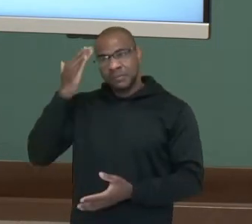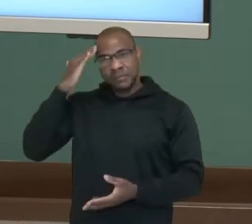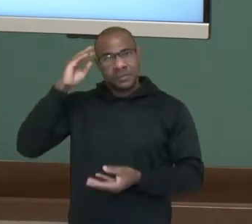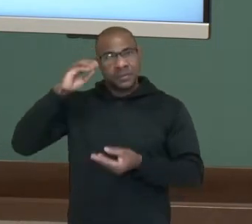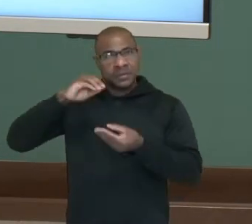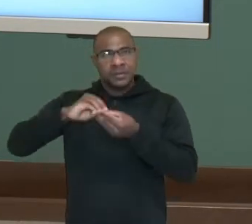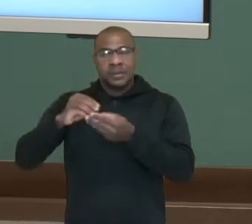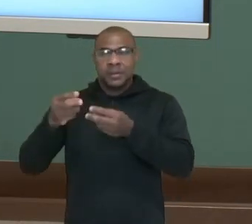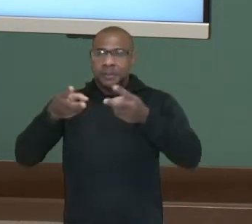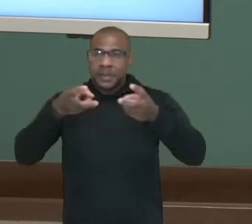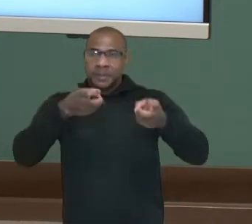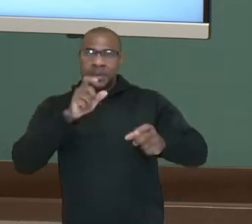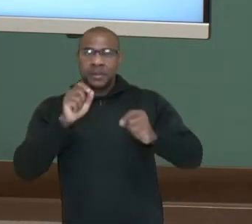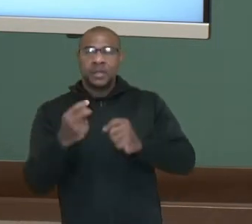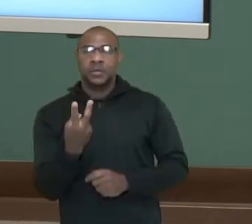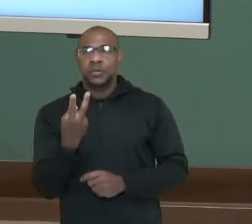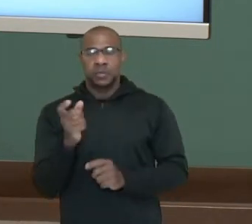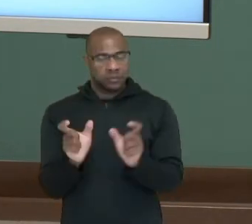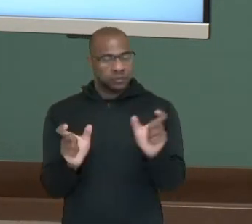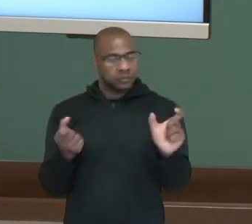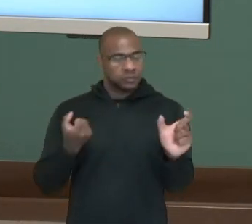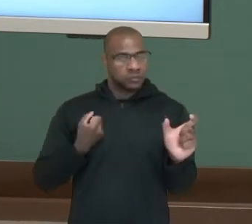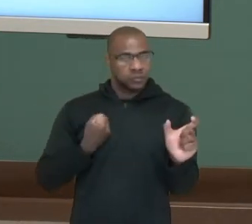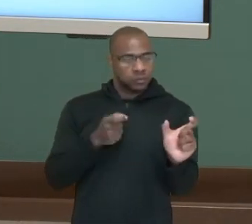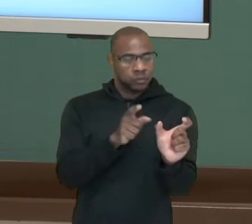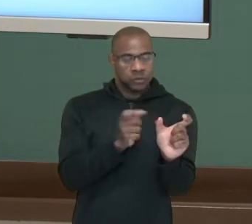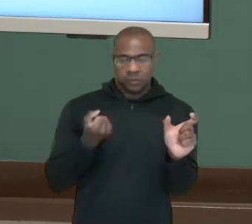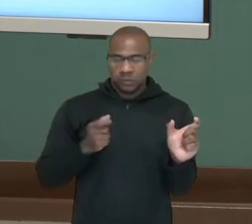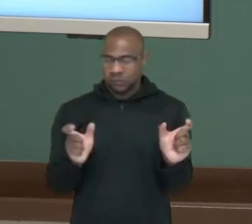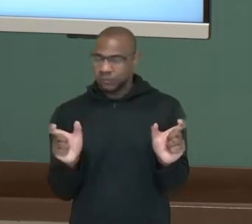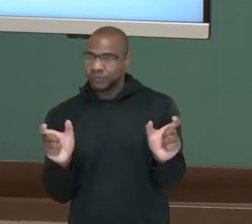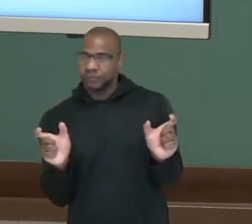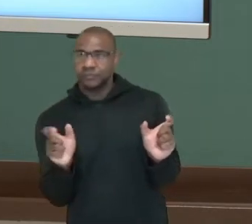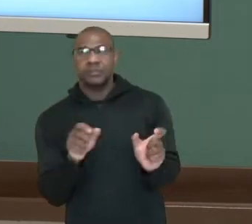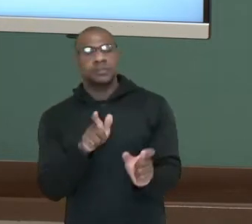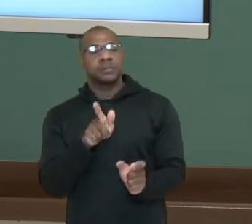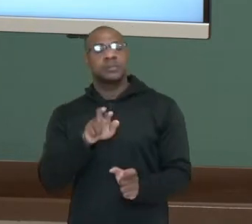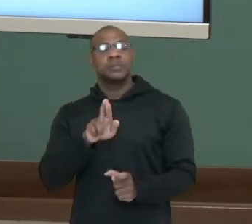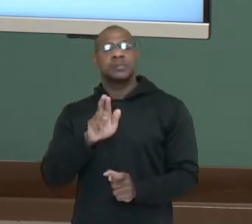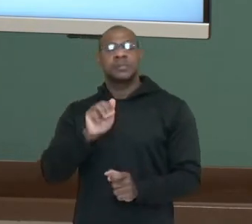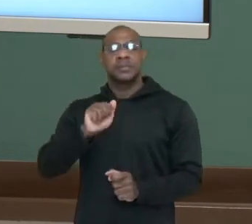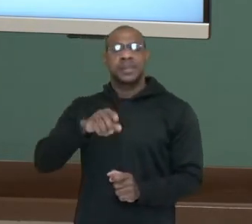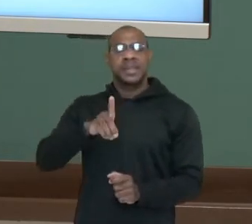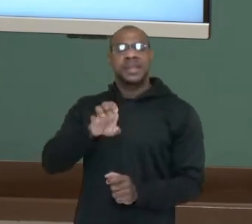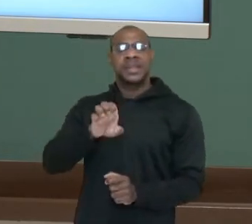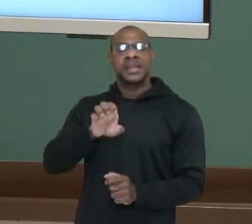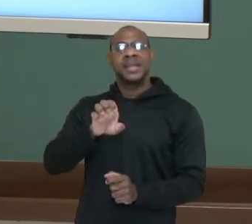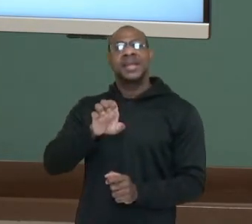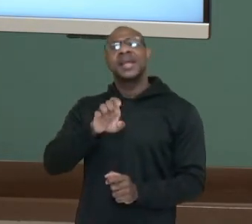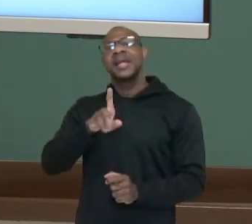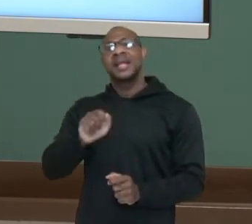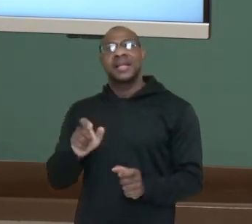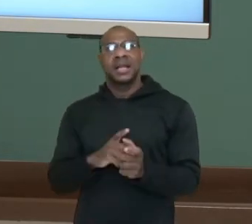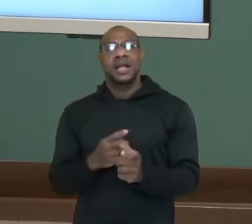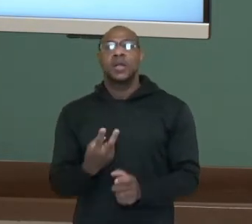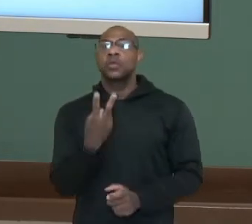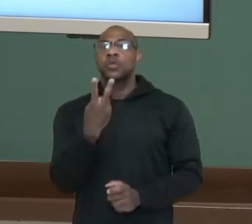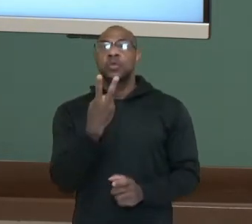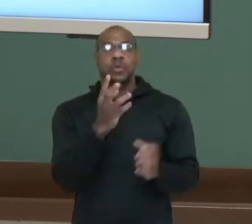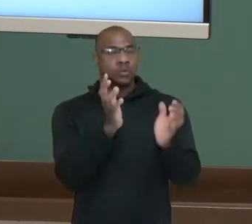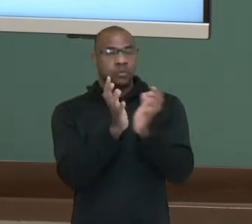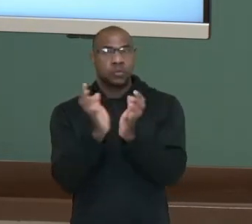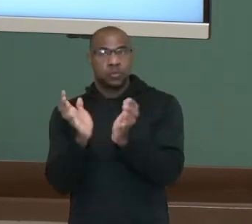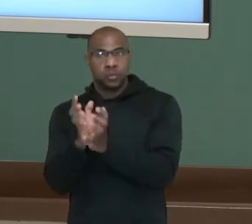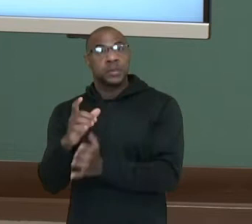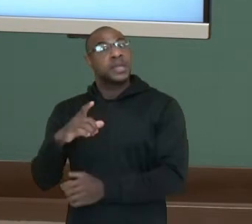entre duas grandezas, sempre reforçando que uma função existe quando duas grandezas